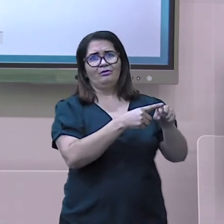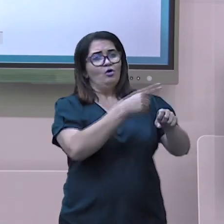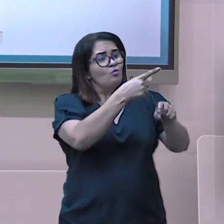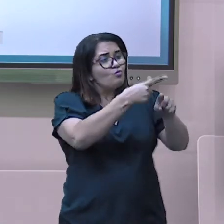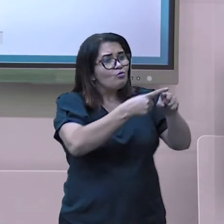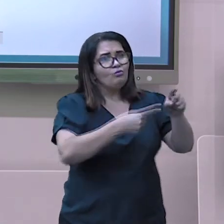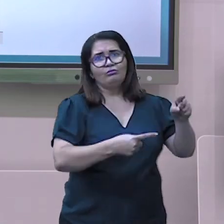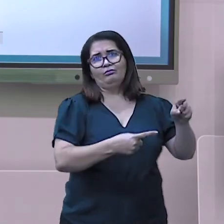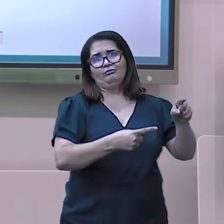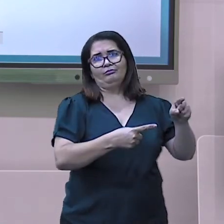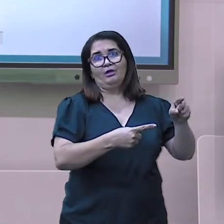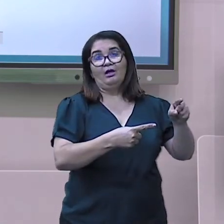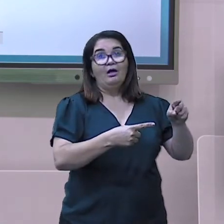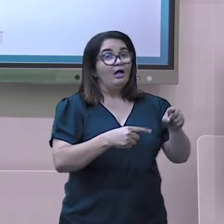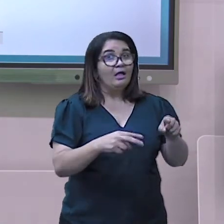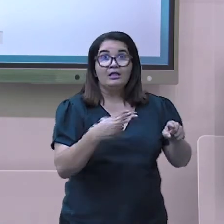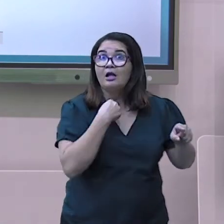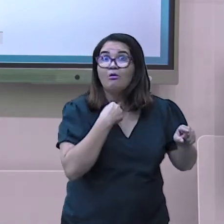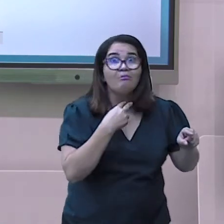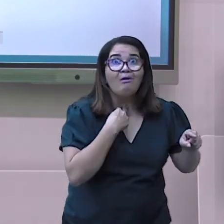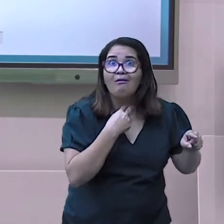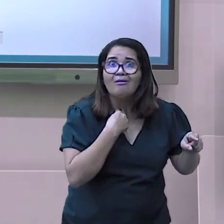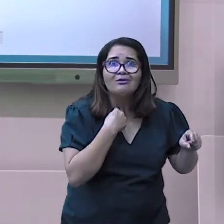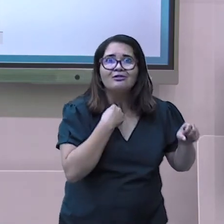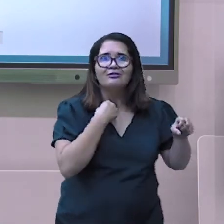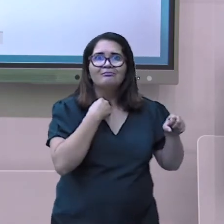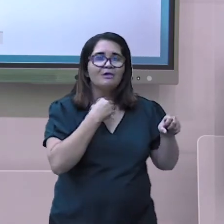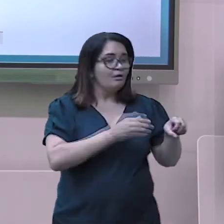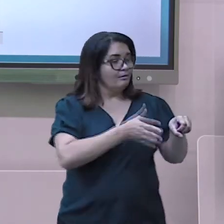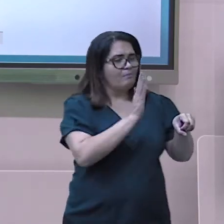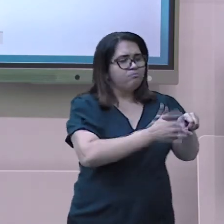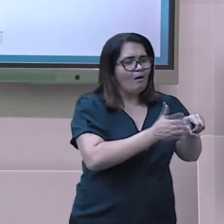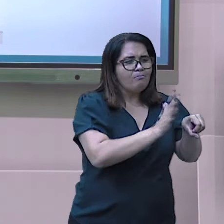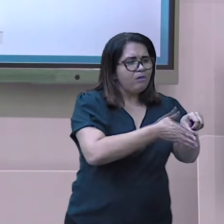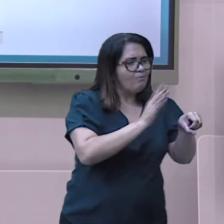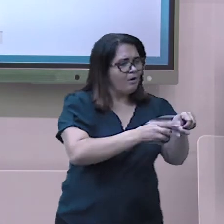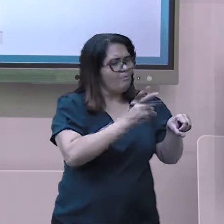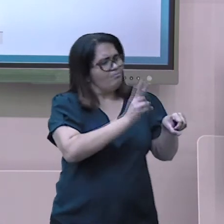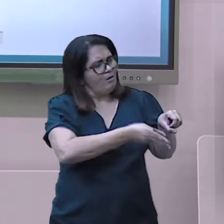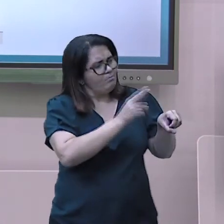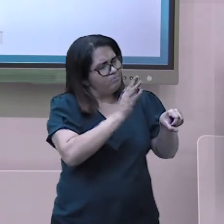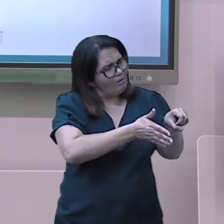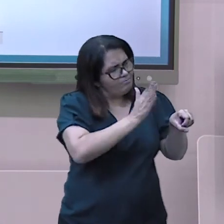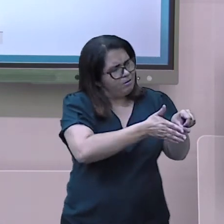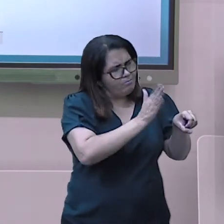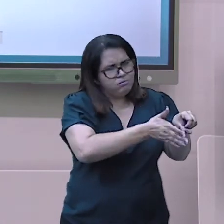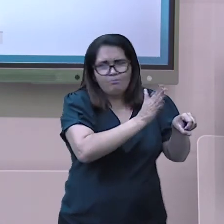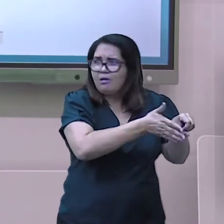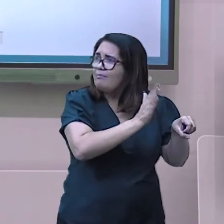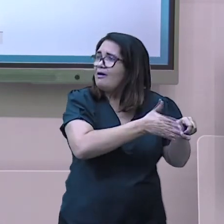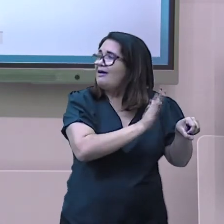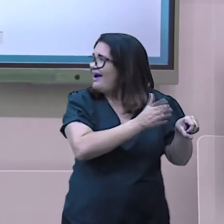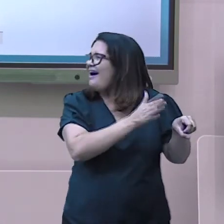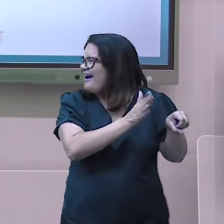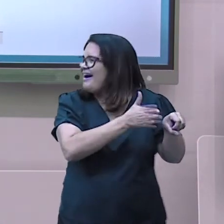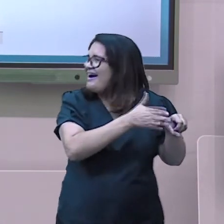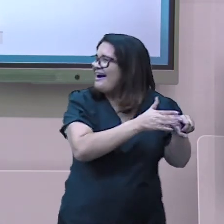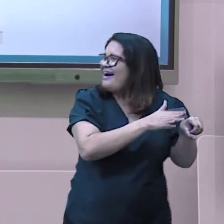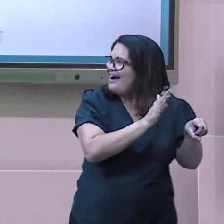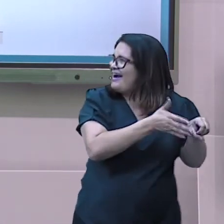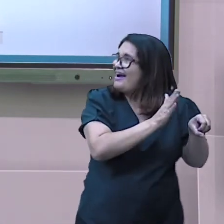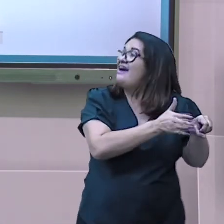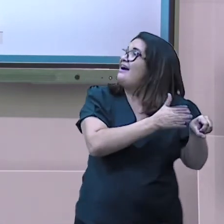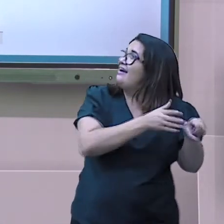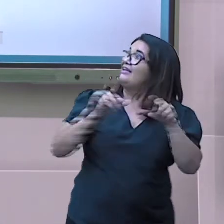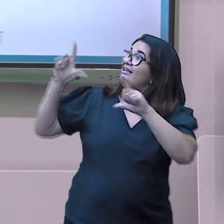faca e conversar com alguém, olhar para o lado, porque qualquer segundo pode levar a um corte, a